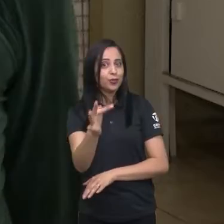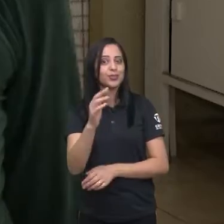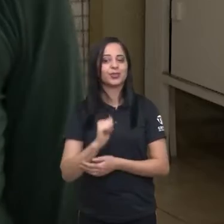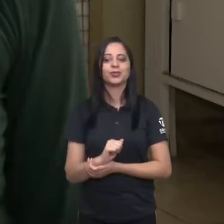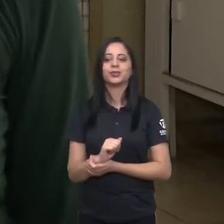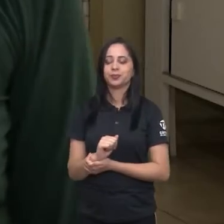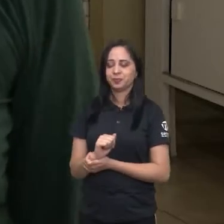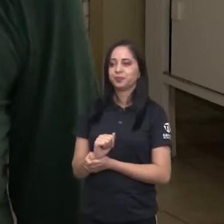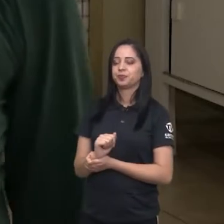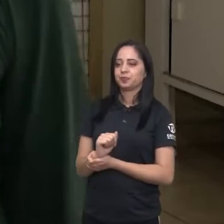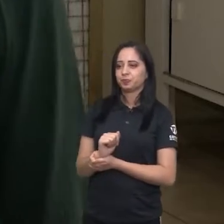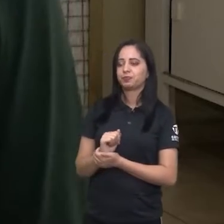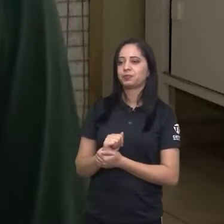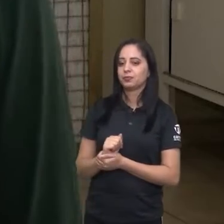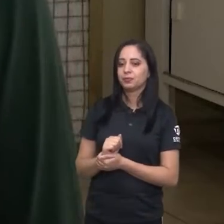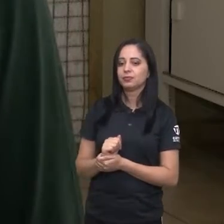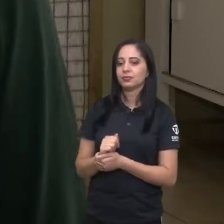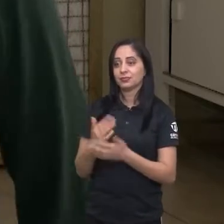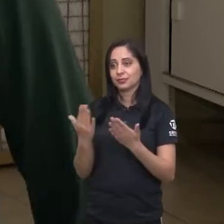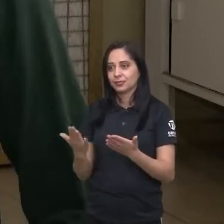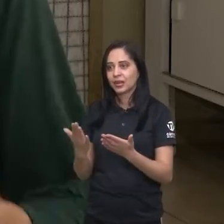futuro. A gente tem demanda por